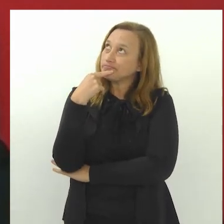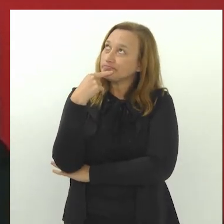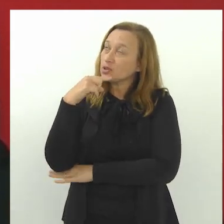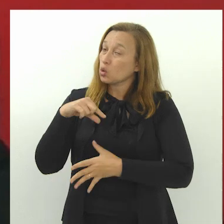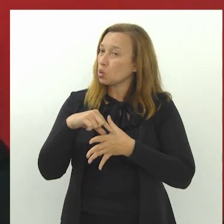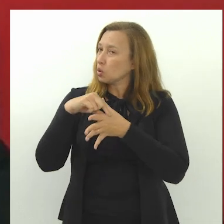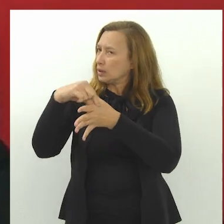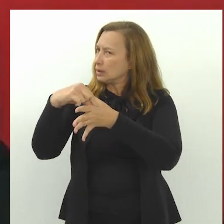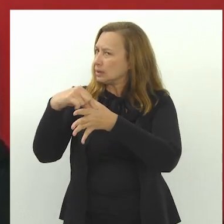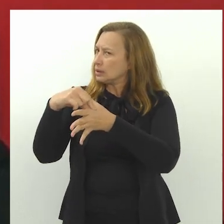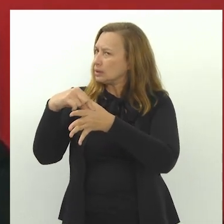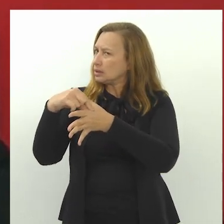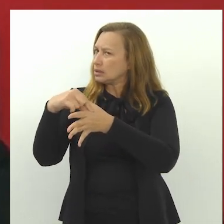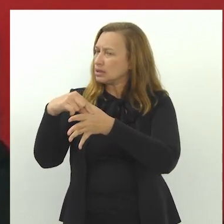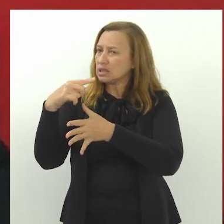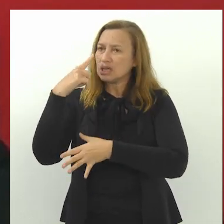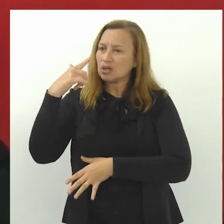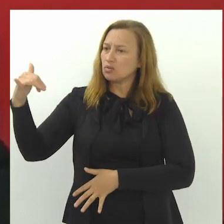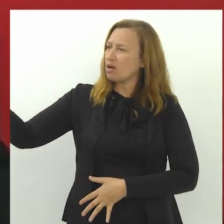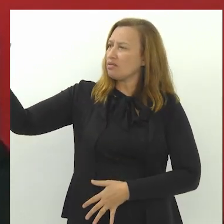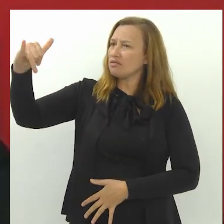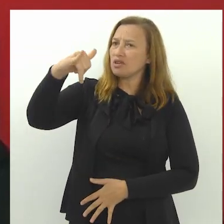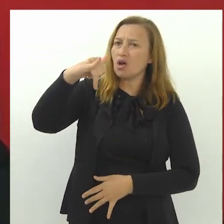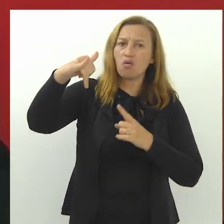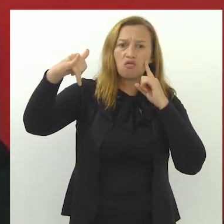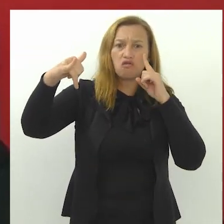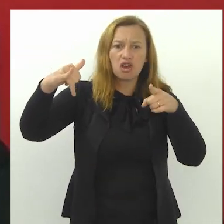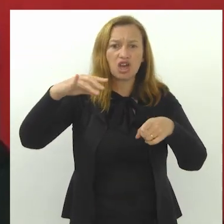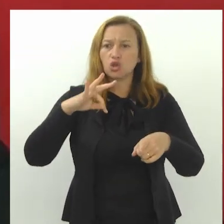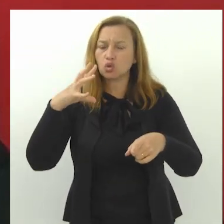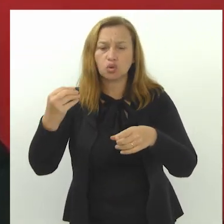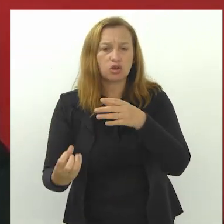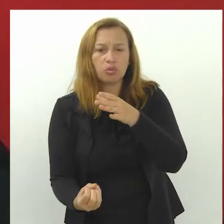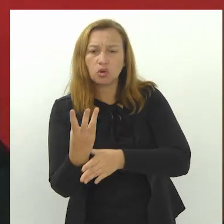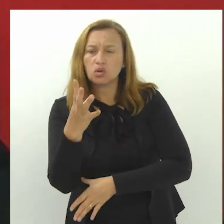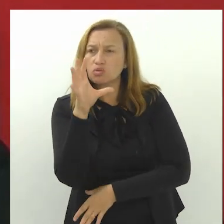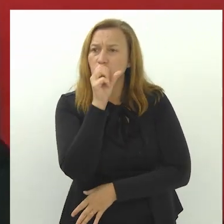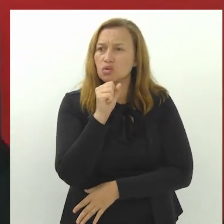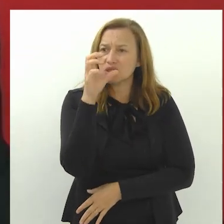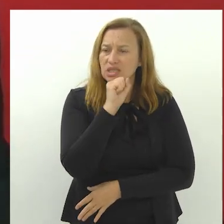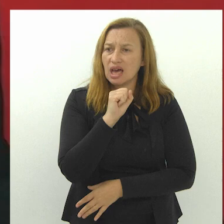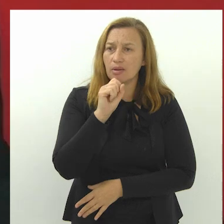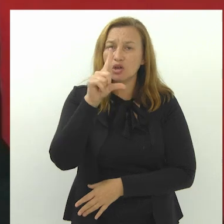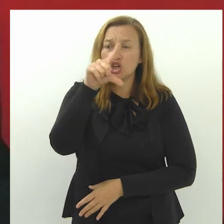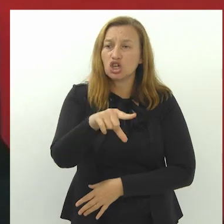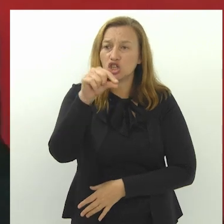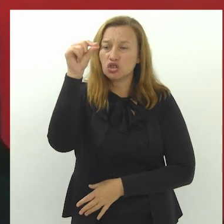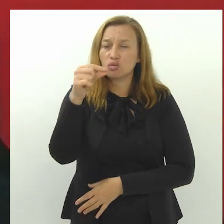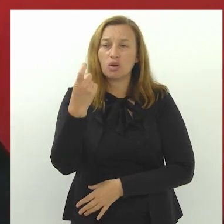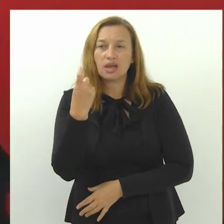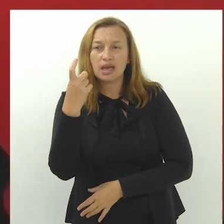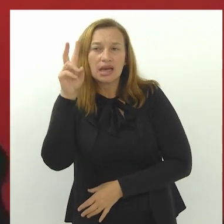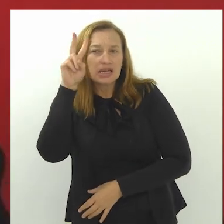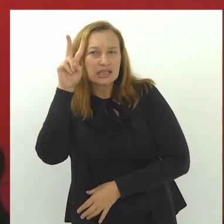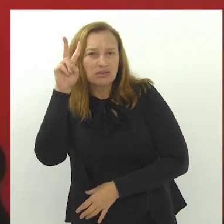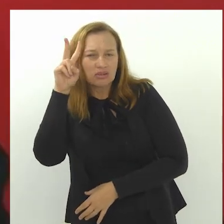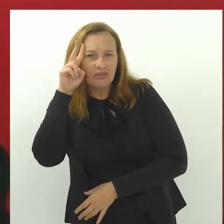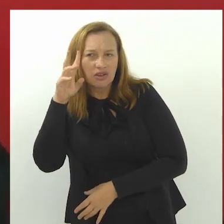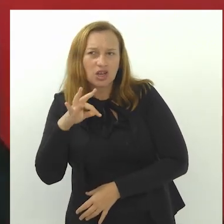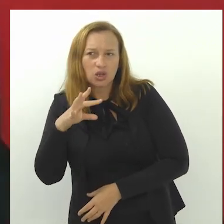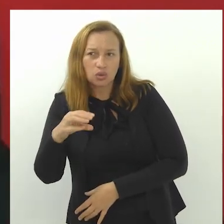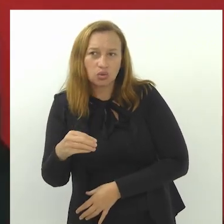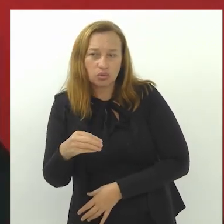imaginar que os líderes iam ler no avião aquilo que a gente produziu no sábado, né, e decidiriam